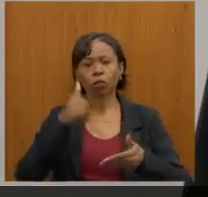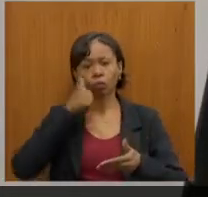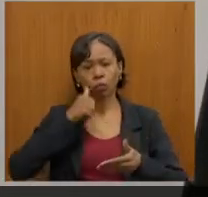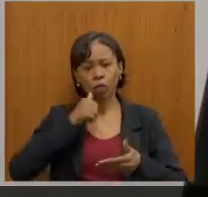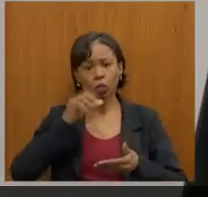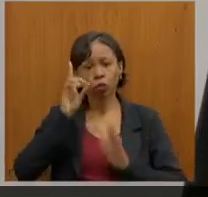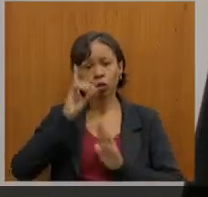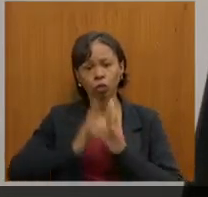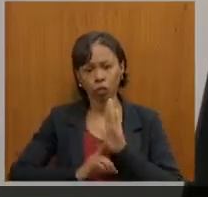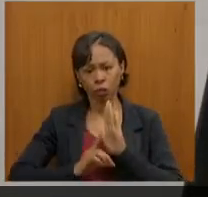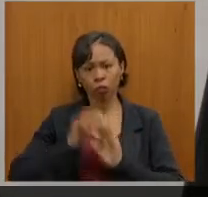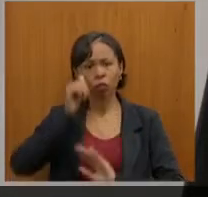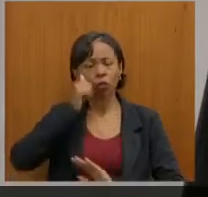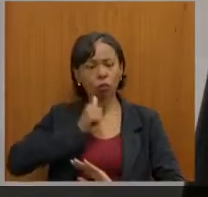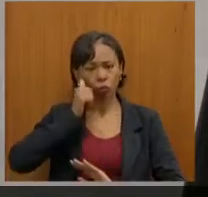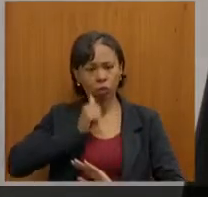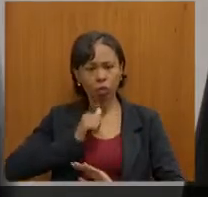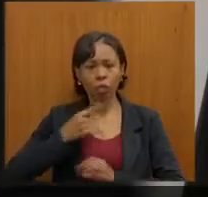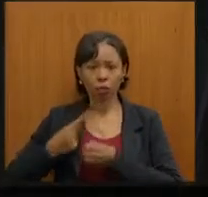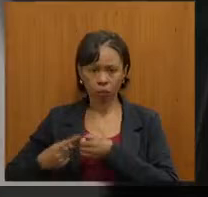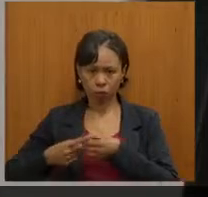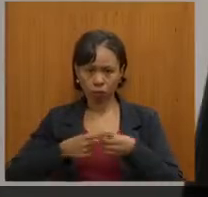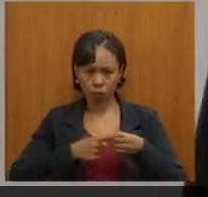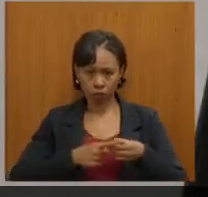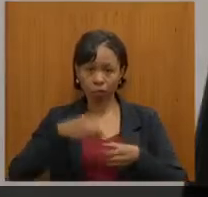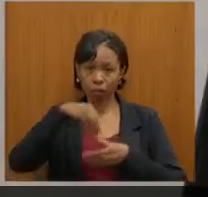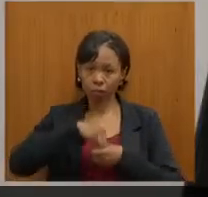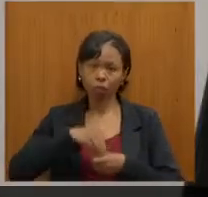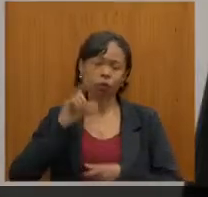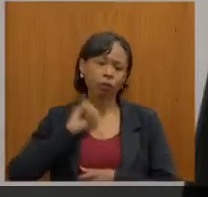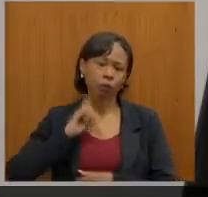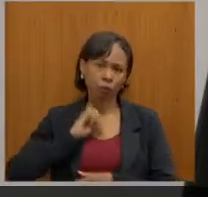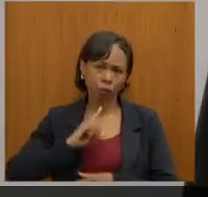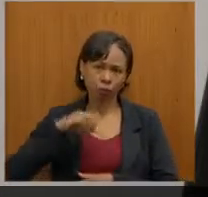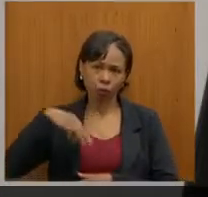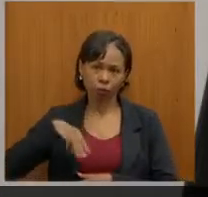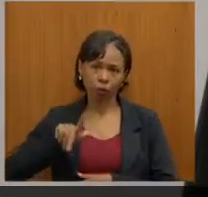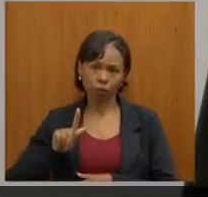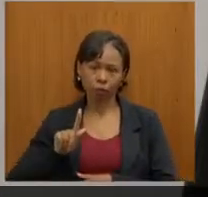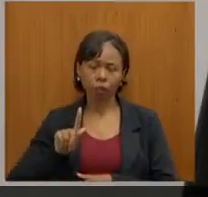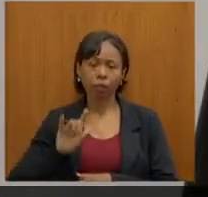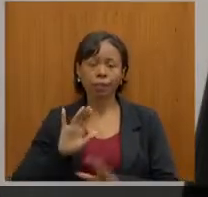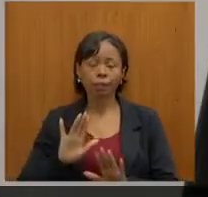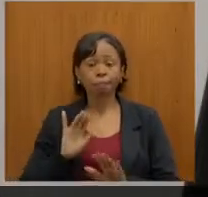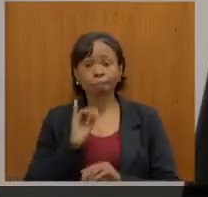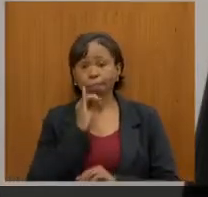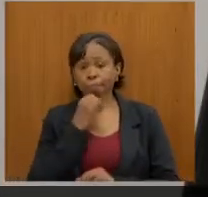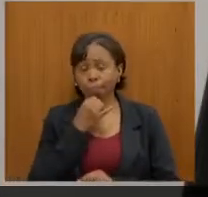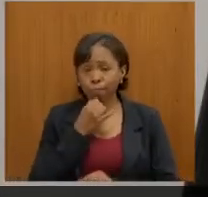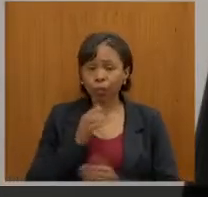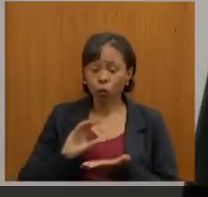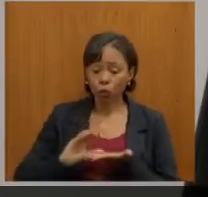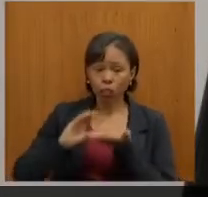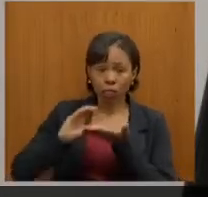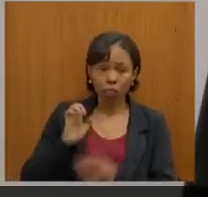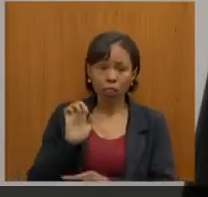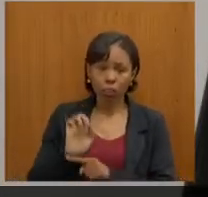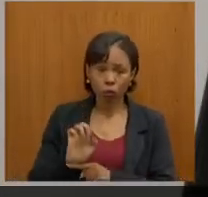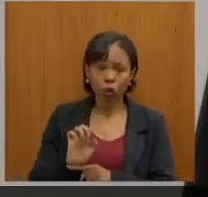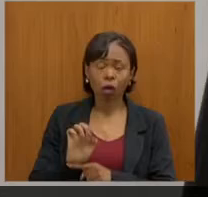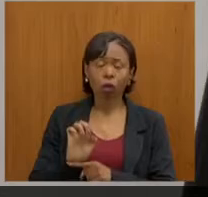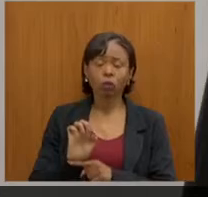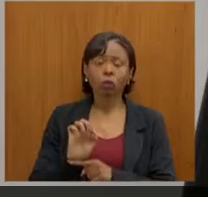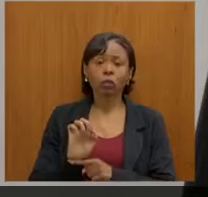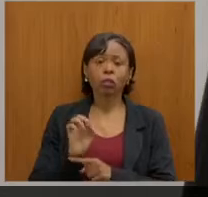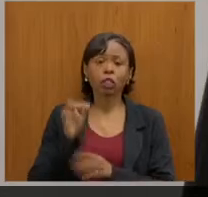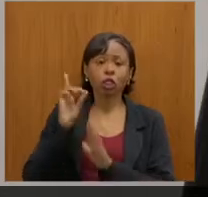nos municípios o hino estado de Minas Gerais lamentavelmente o Conselho Estadual dos direitos das